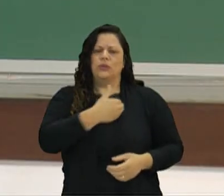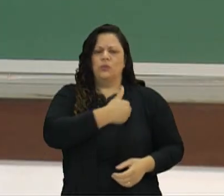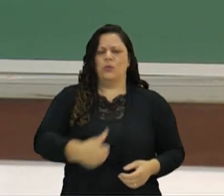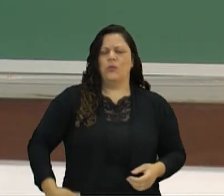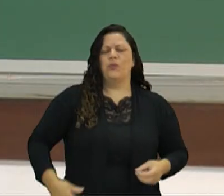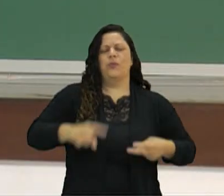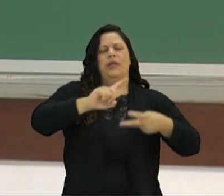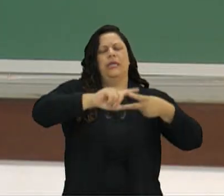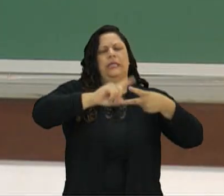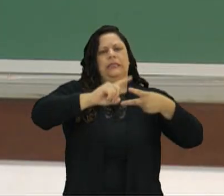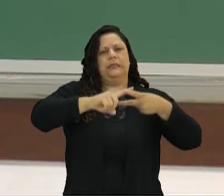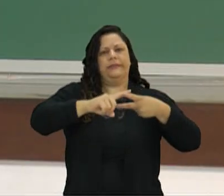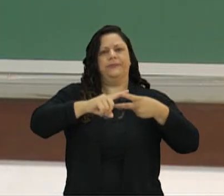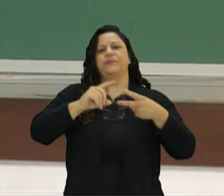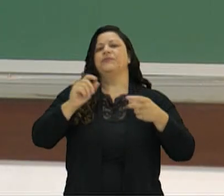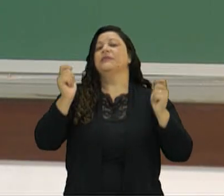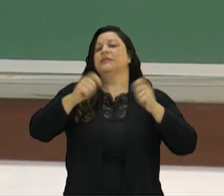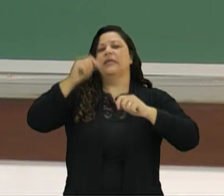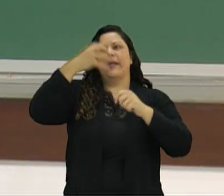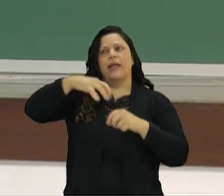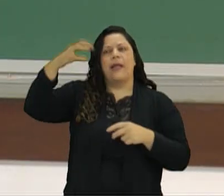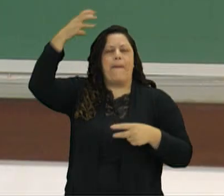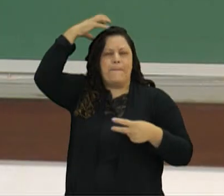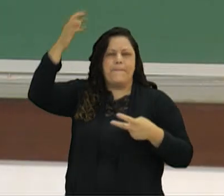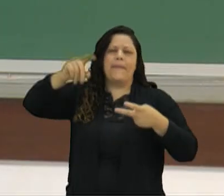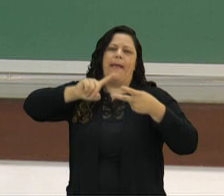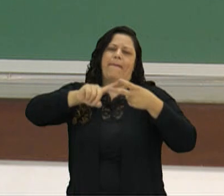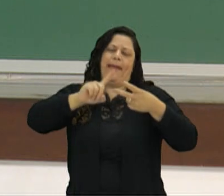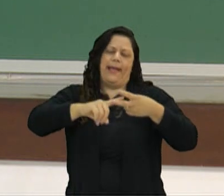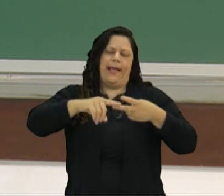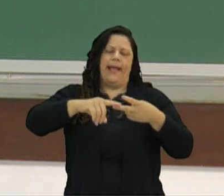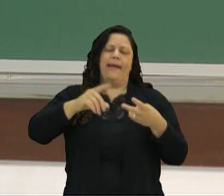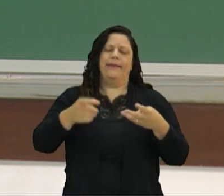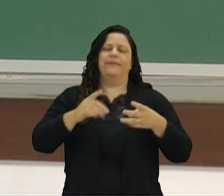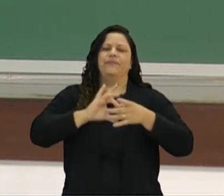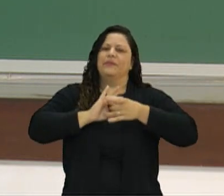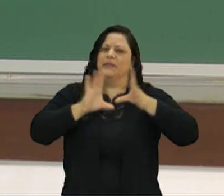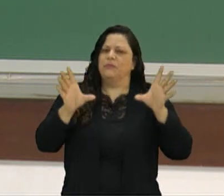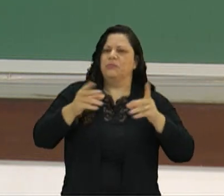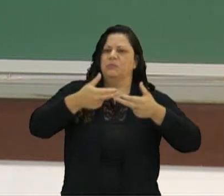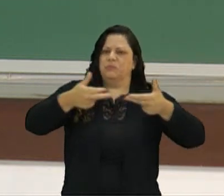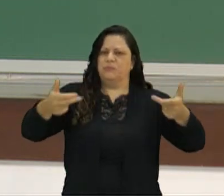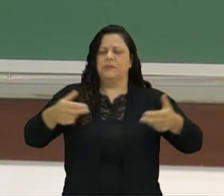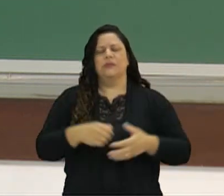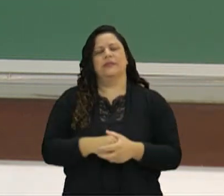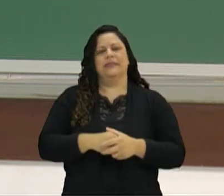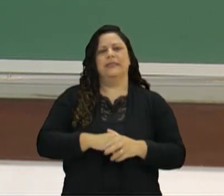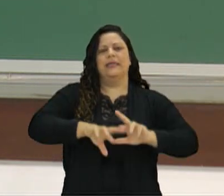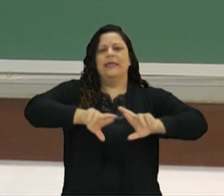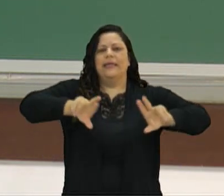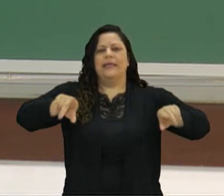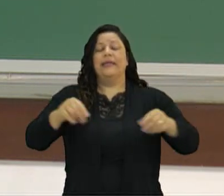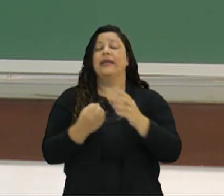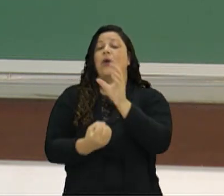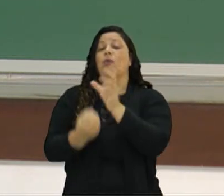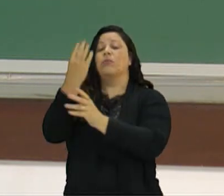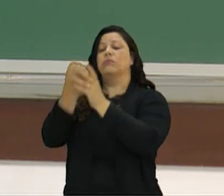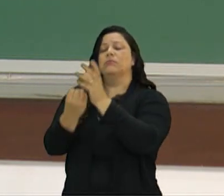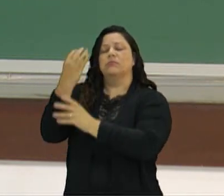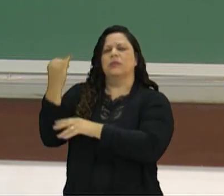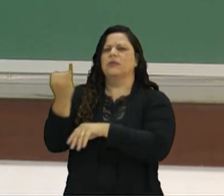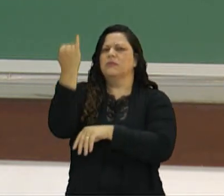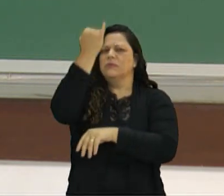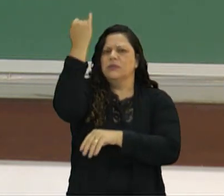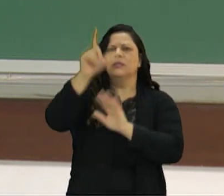república, monarquia, despotismo. Compreendemos também a origem das leis, né? A importância das leis, por